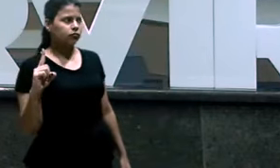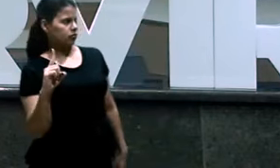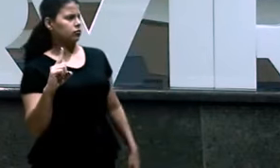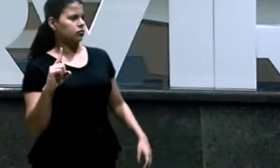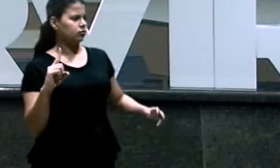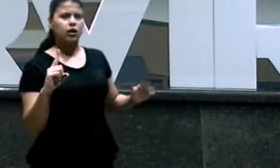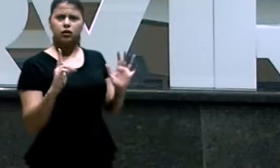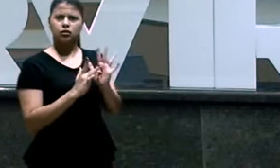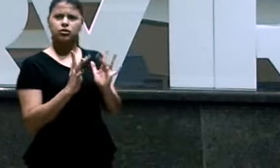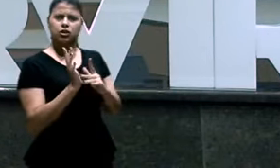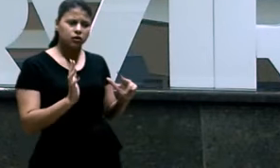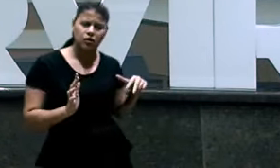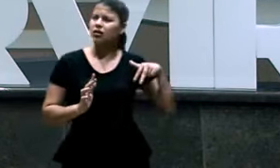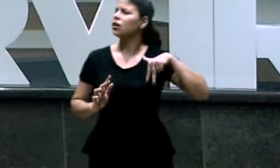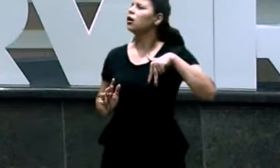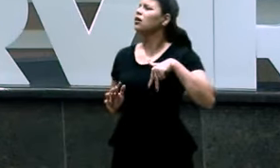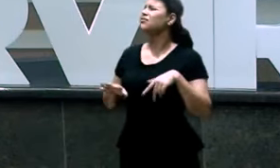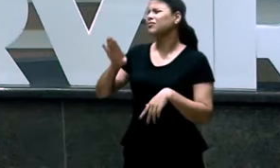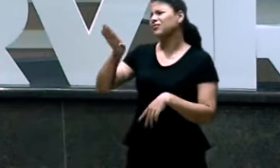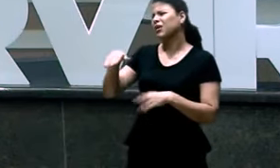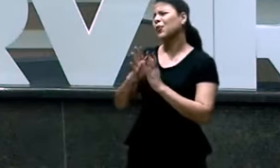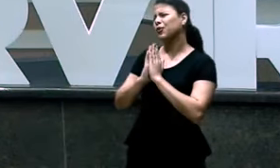"Mulher, dá-me água para beber."